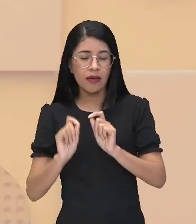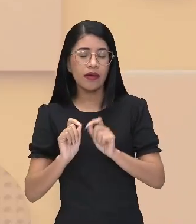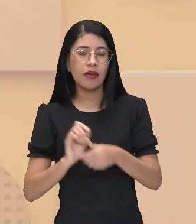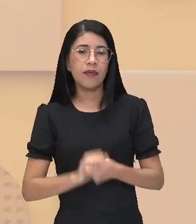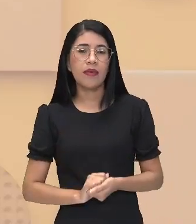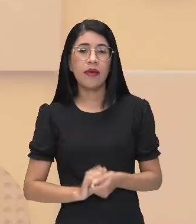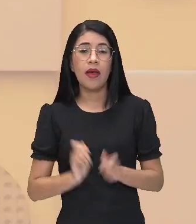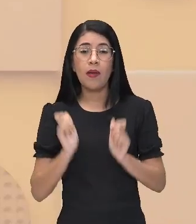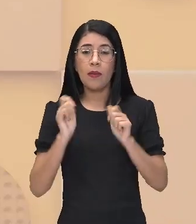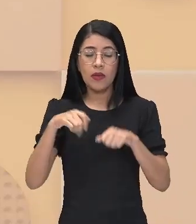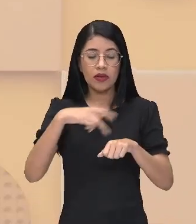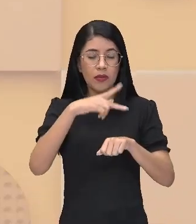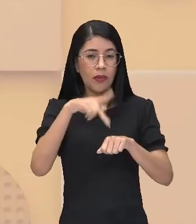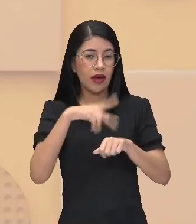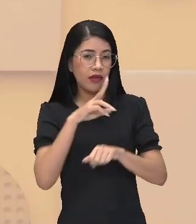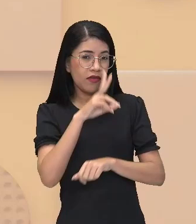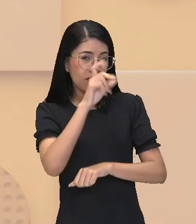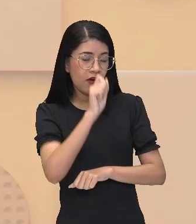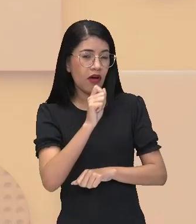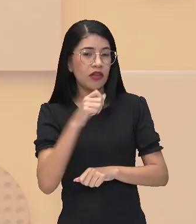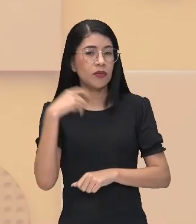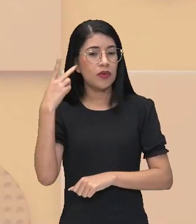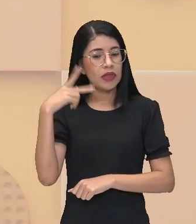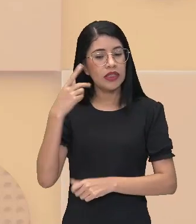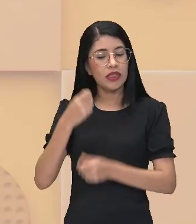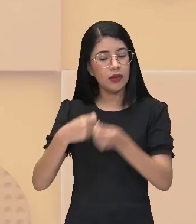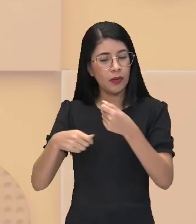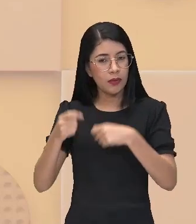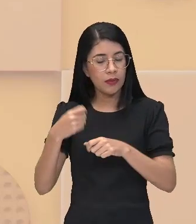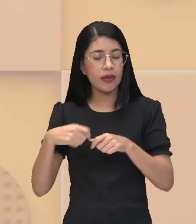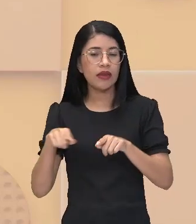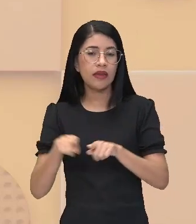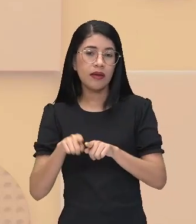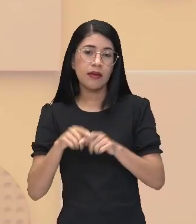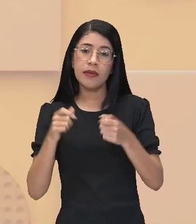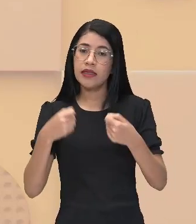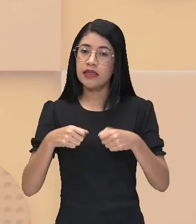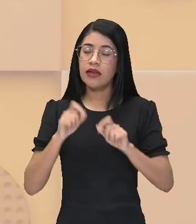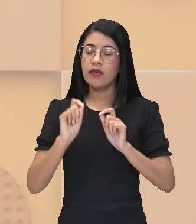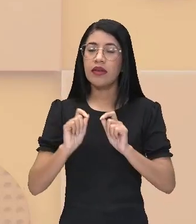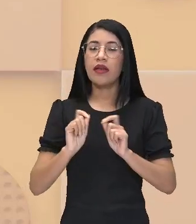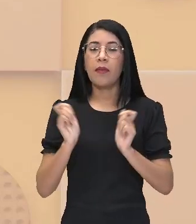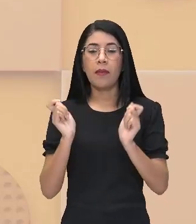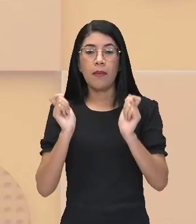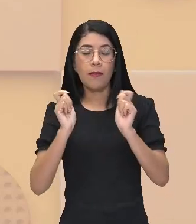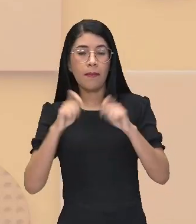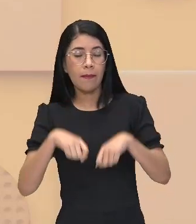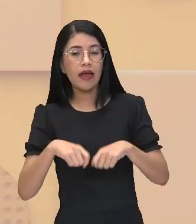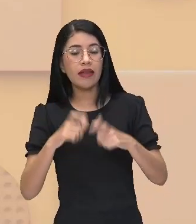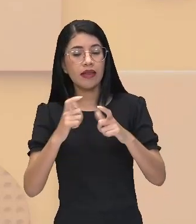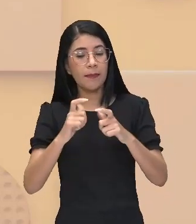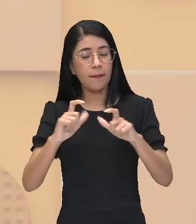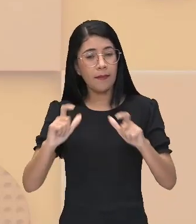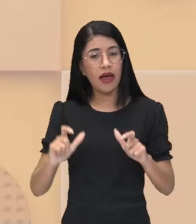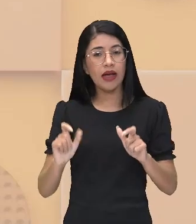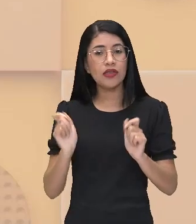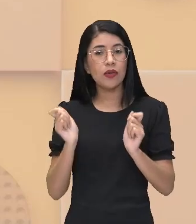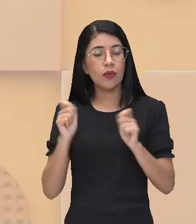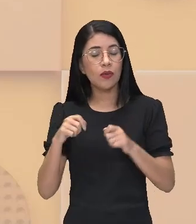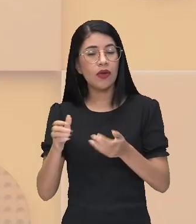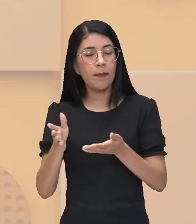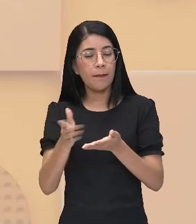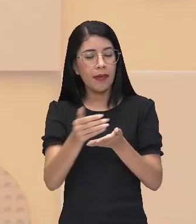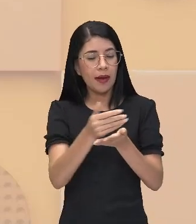ser forte econômica e politicamente, ela teria que ter uma enorme capacidade de angariar recursos